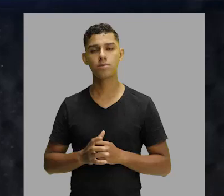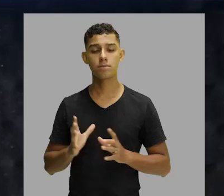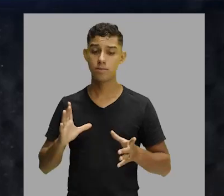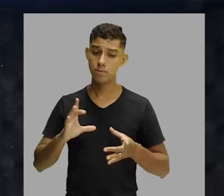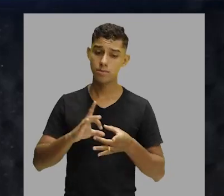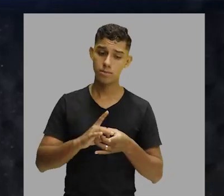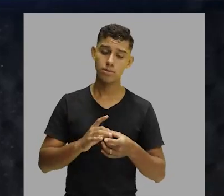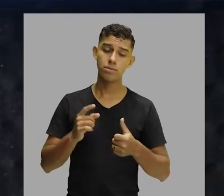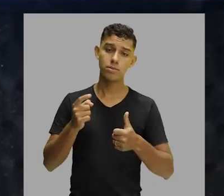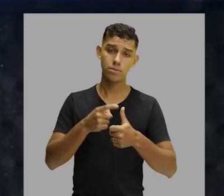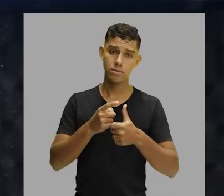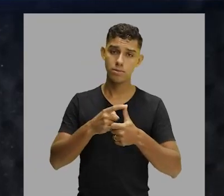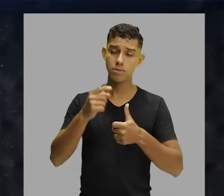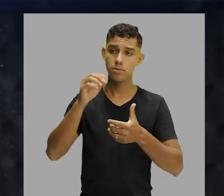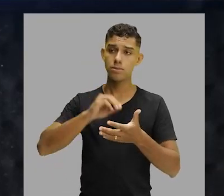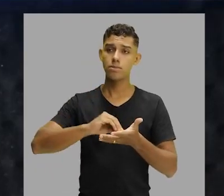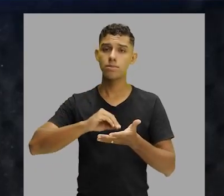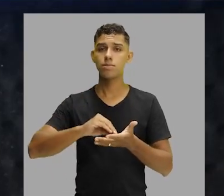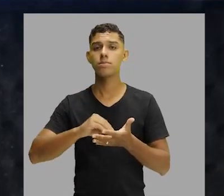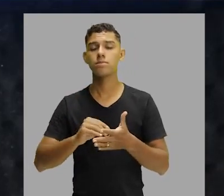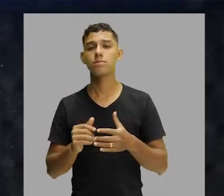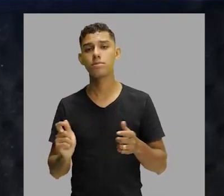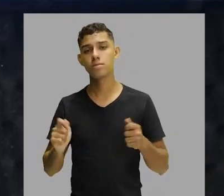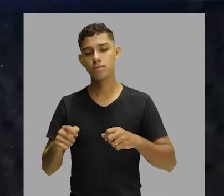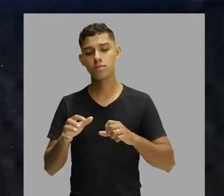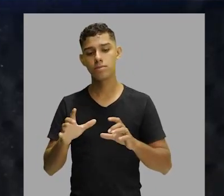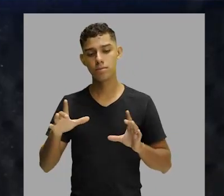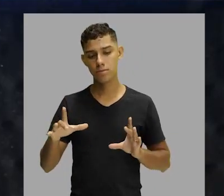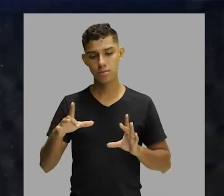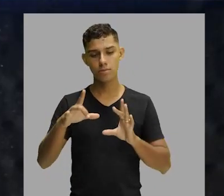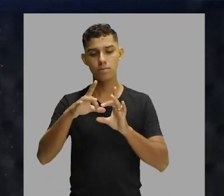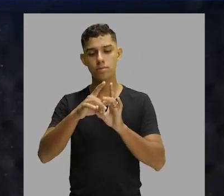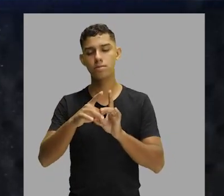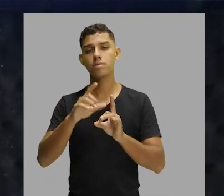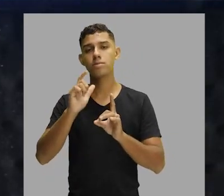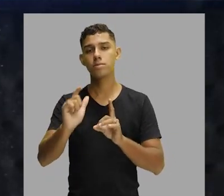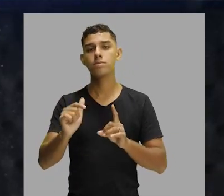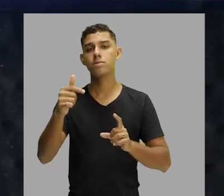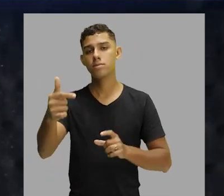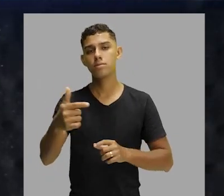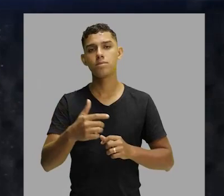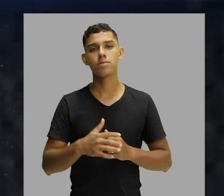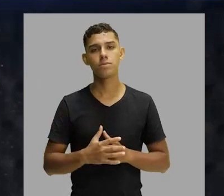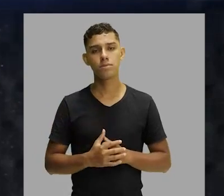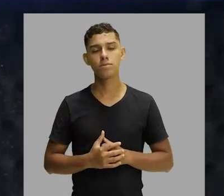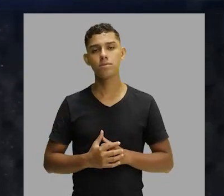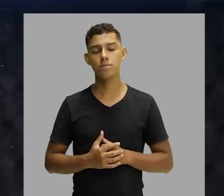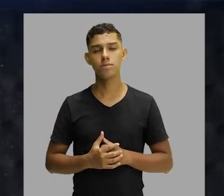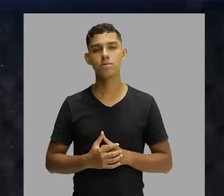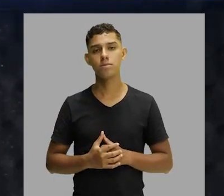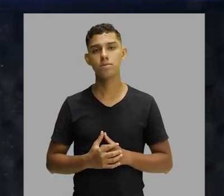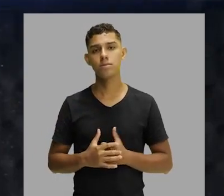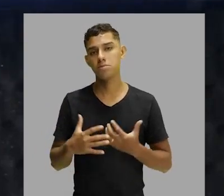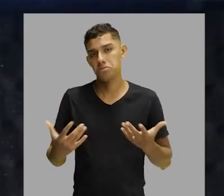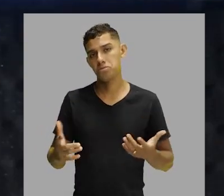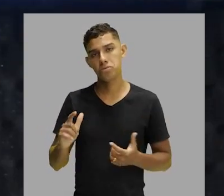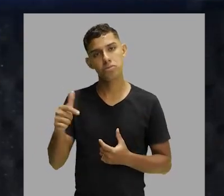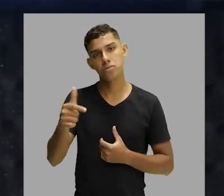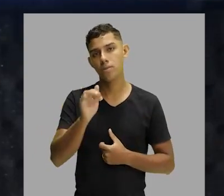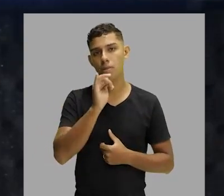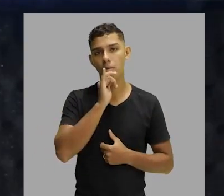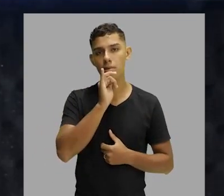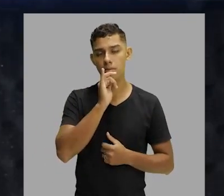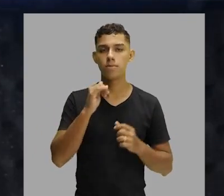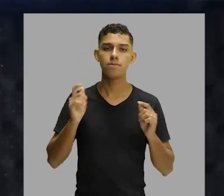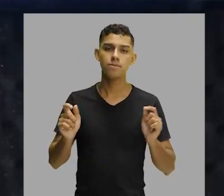que está sobrando, ele vai poder se ligar com um outro, por exemplo, uma outra